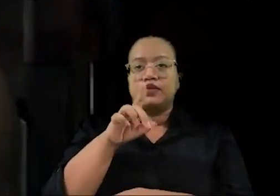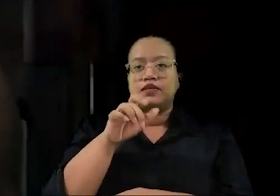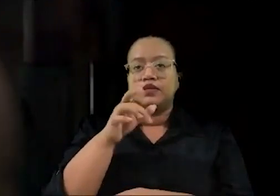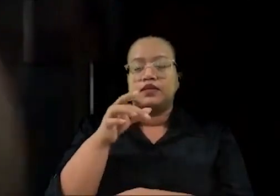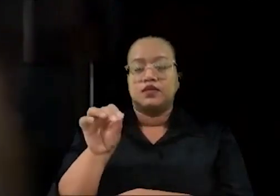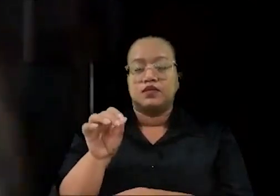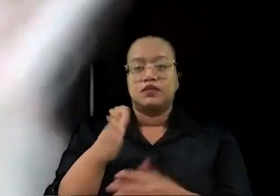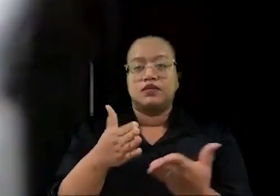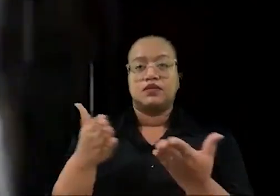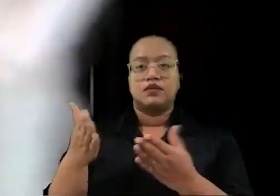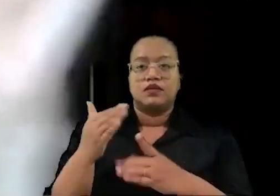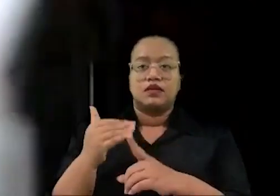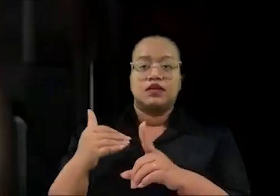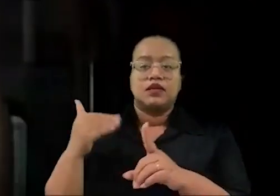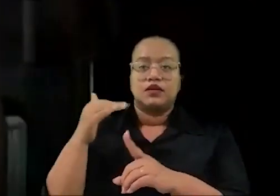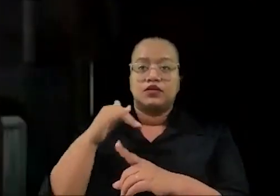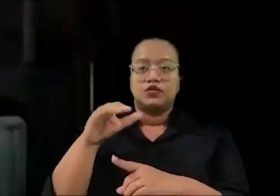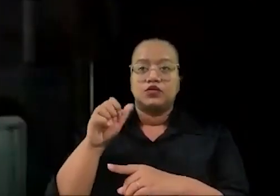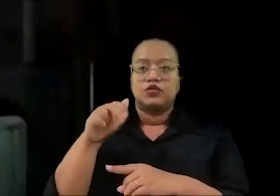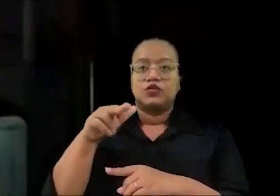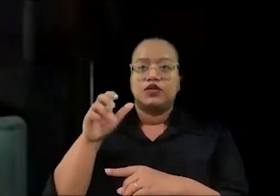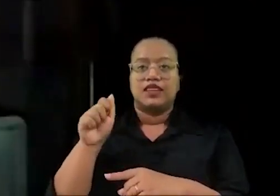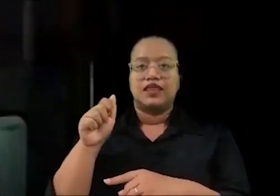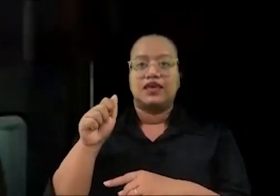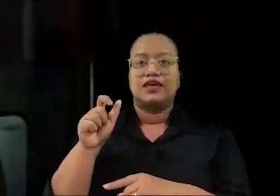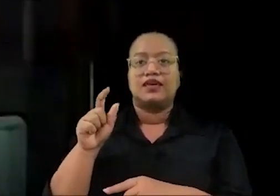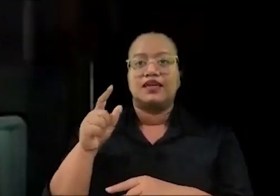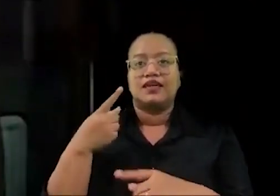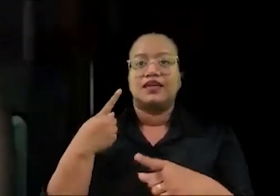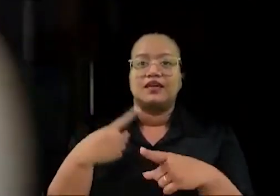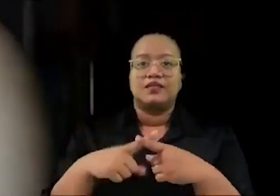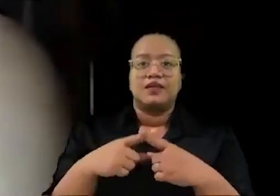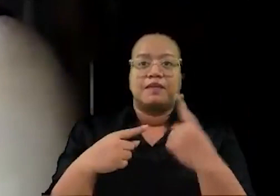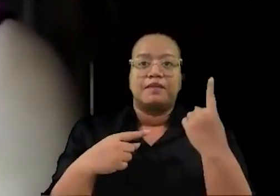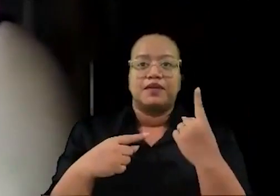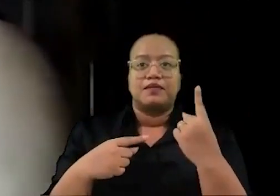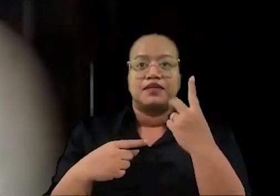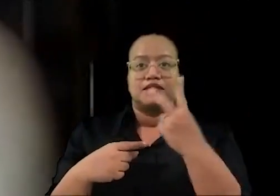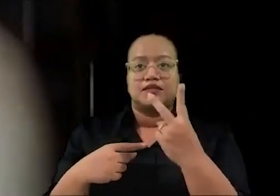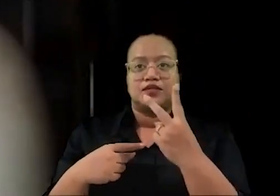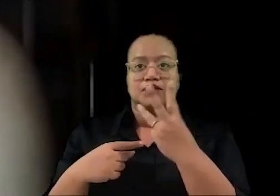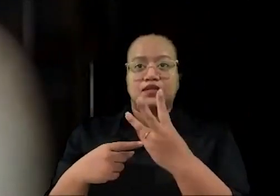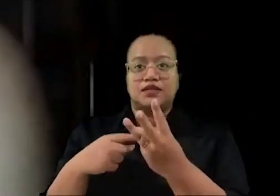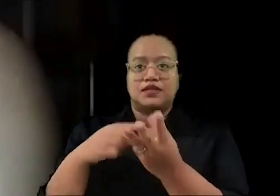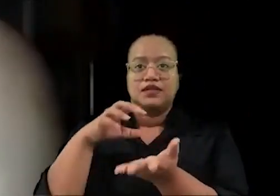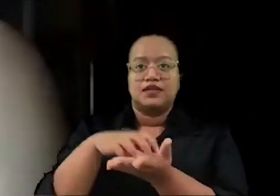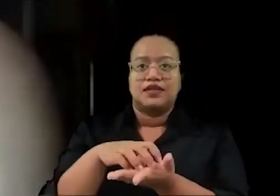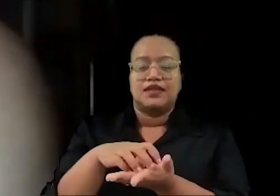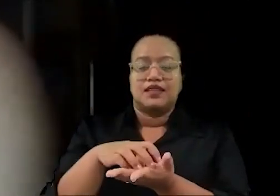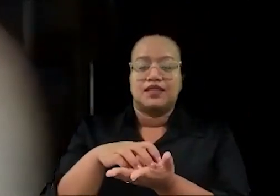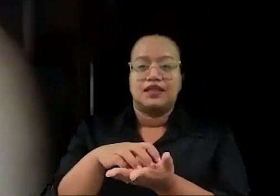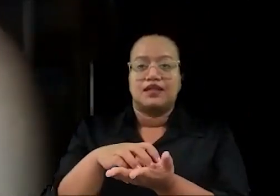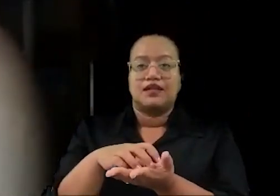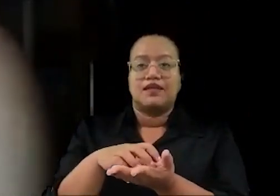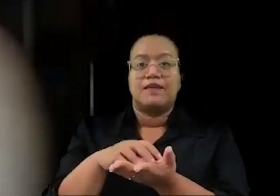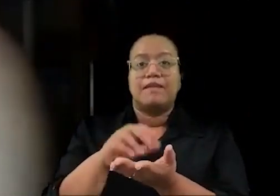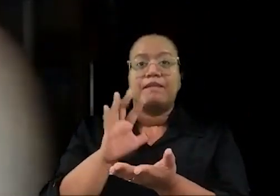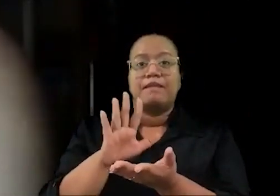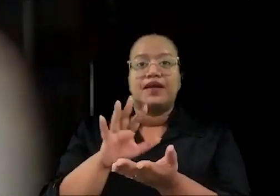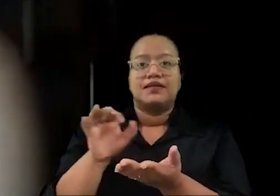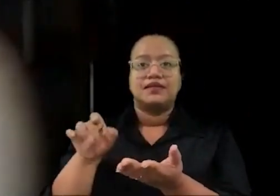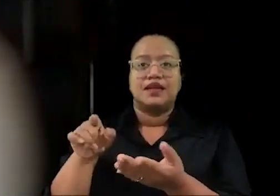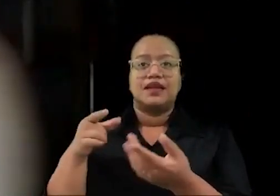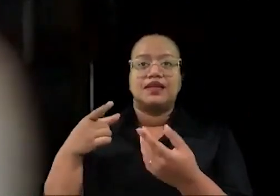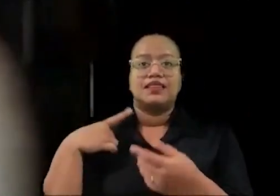primeiro, normalmente a gente segue a ordem, né? Primeira, segunda, terceira, quarta, quinta, por conta da necessidade que ela tem de se